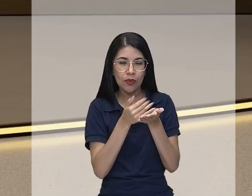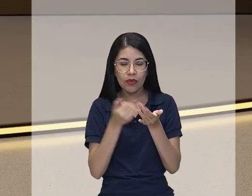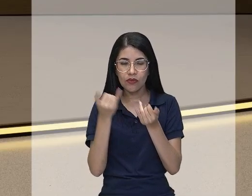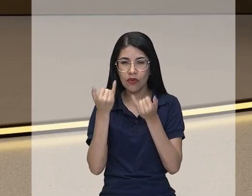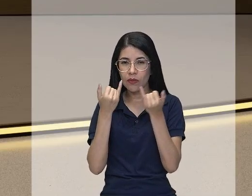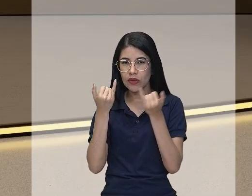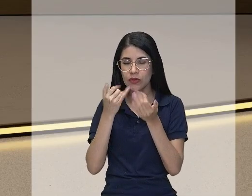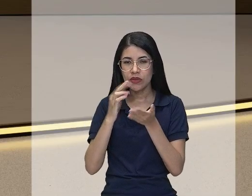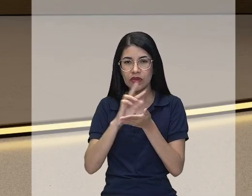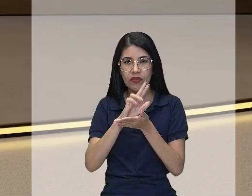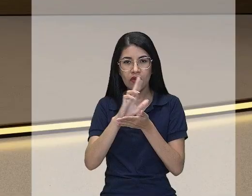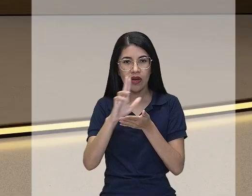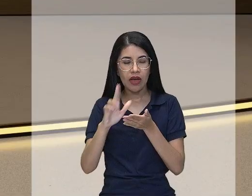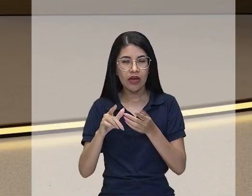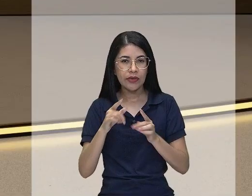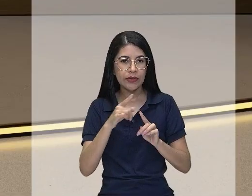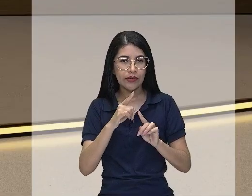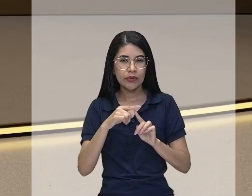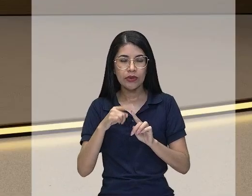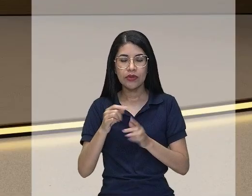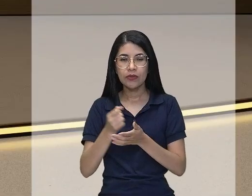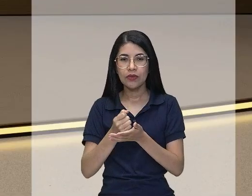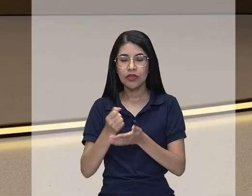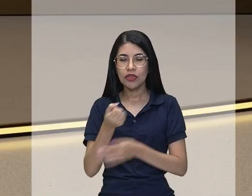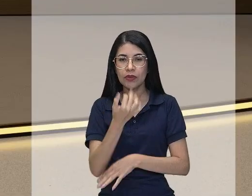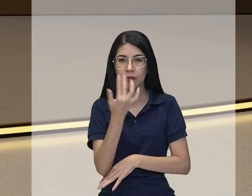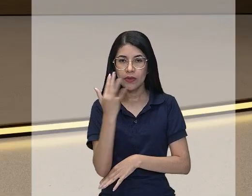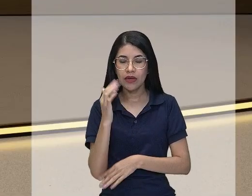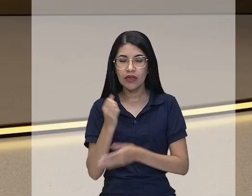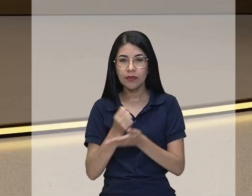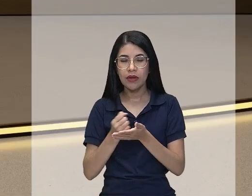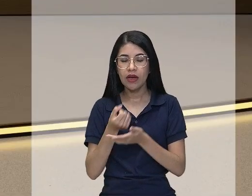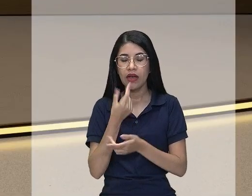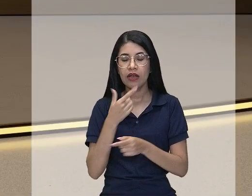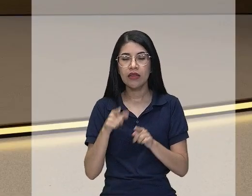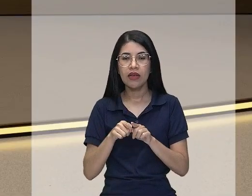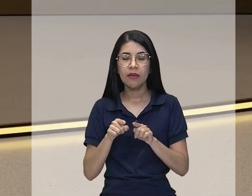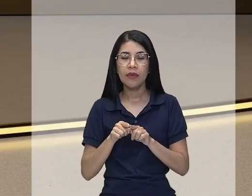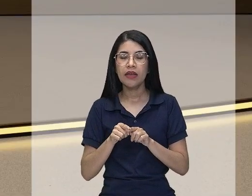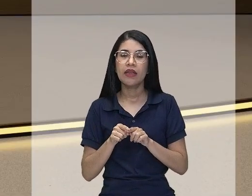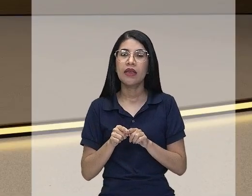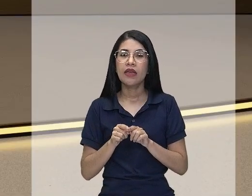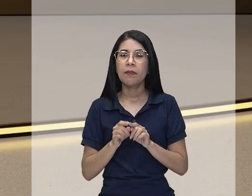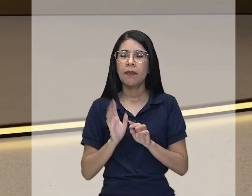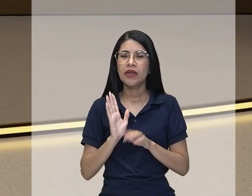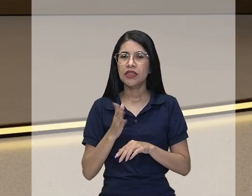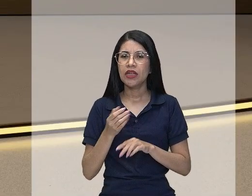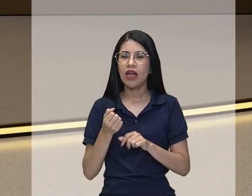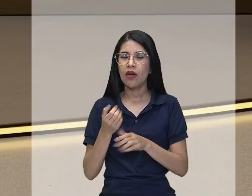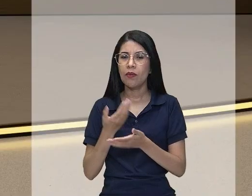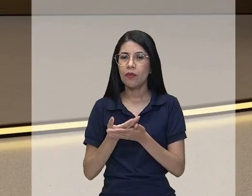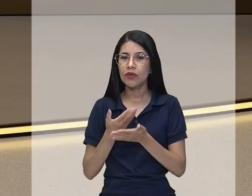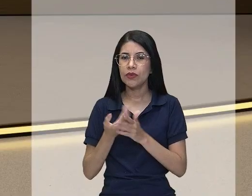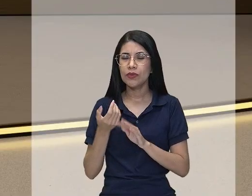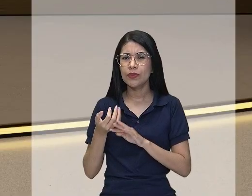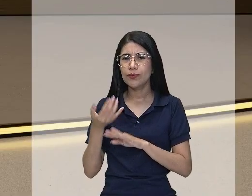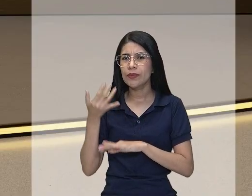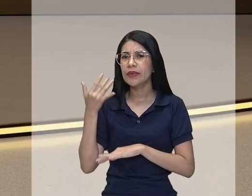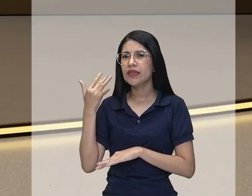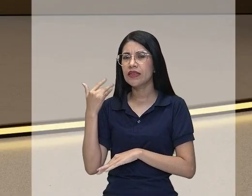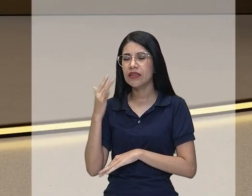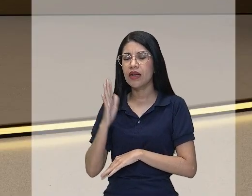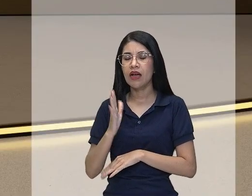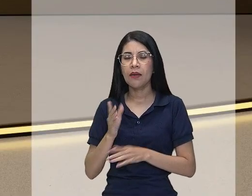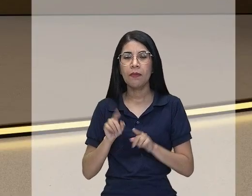uma, né, das plantas que são utilizadas e o que da planta é utilizado, mas isso já é muito antigo, né? Hoje essa informação só tem que